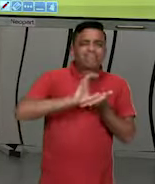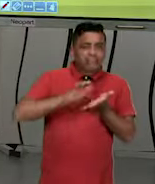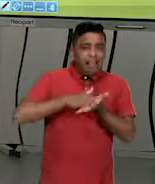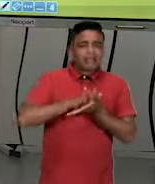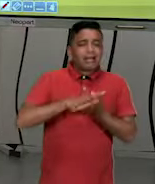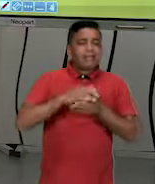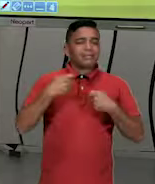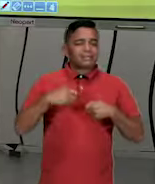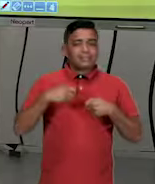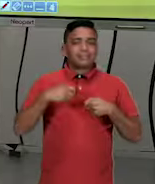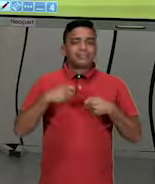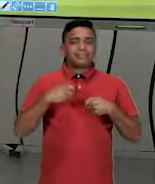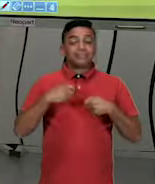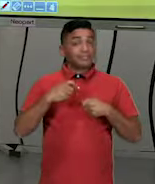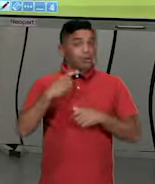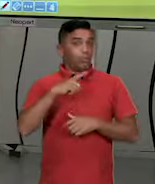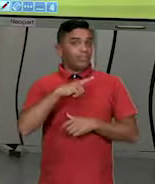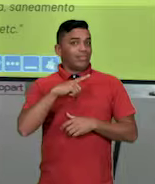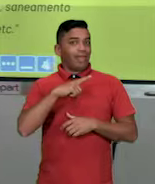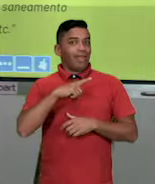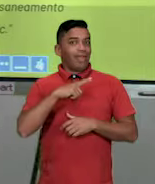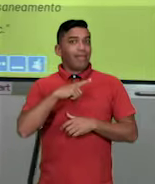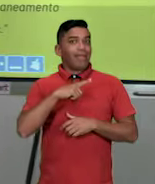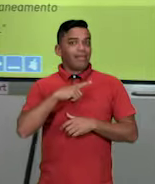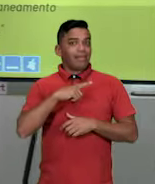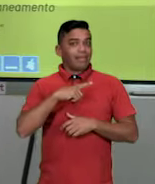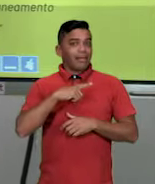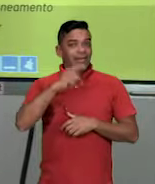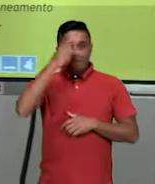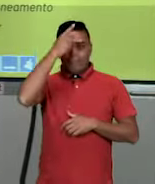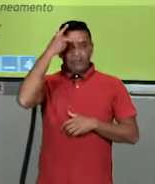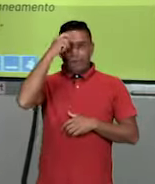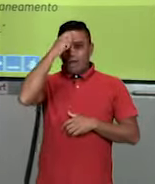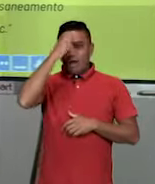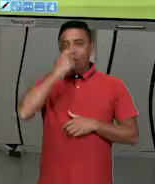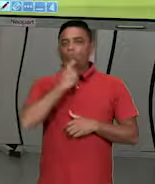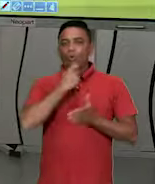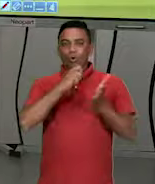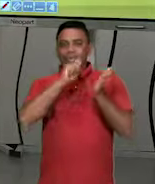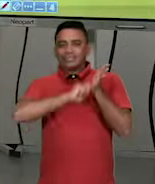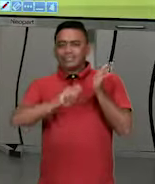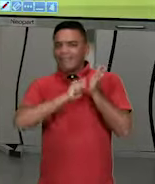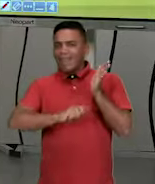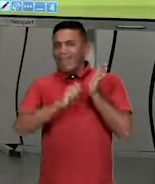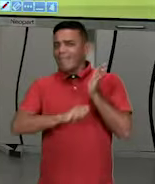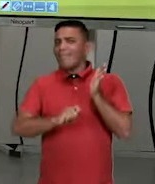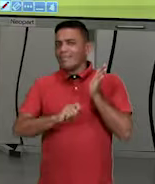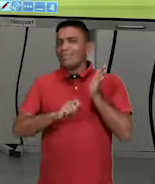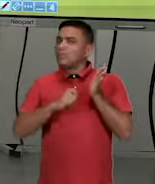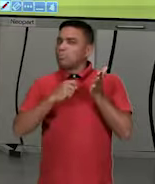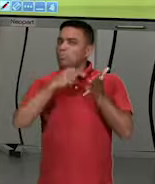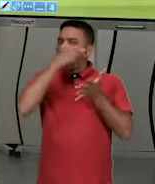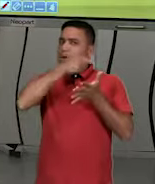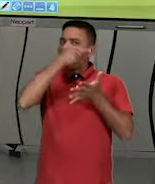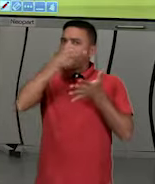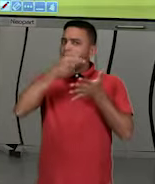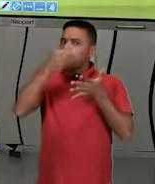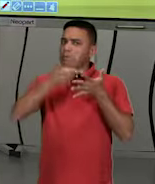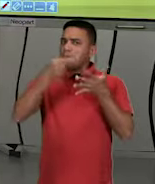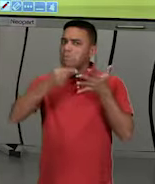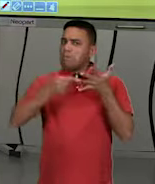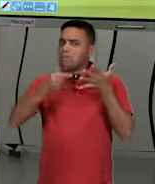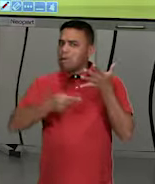temos um autor que vai falar sobre algumas coisas que o Brasil precisa de